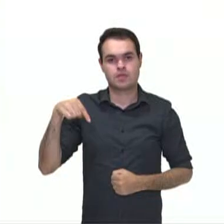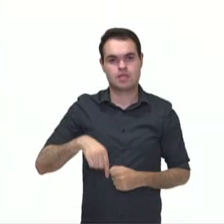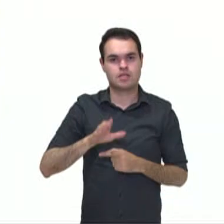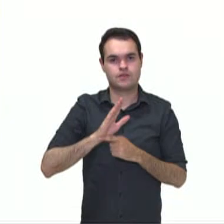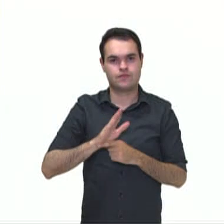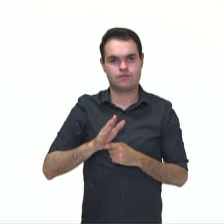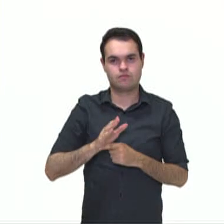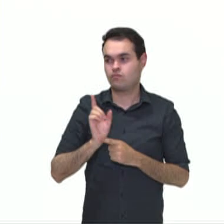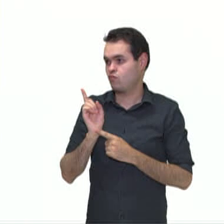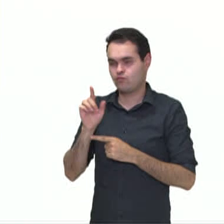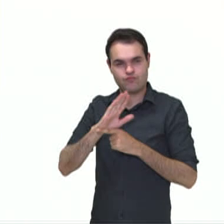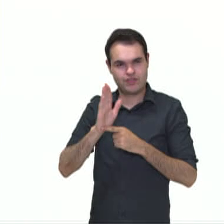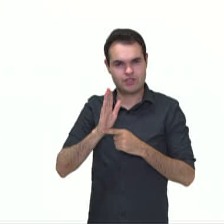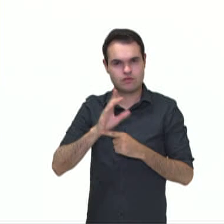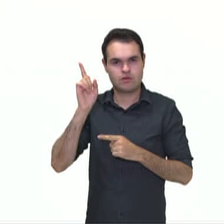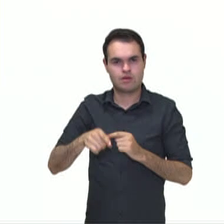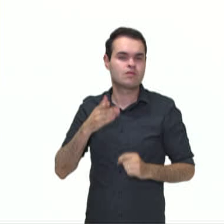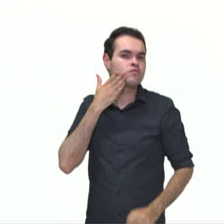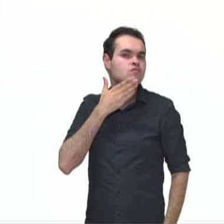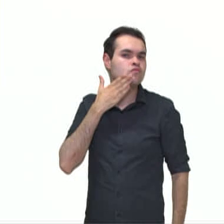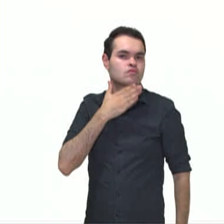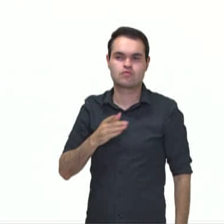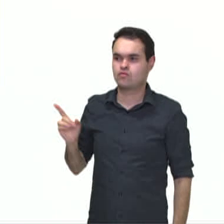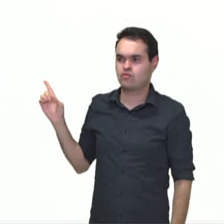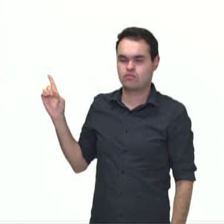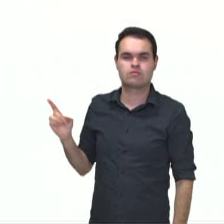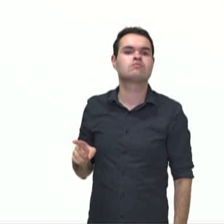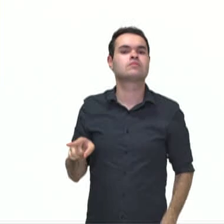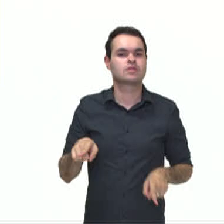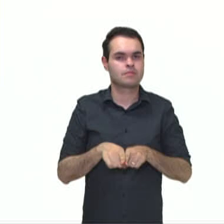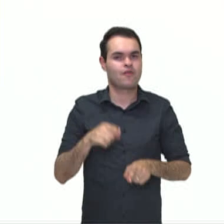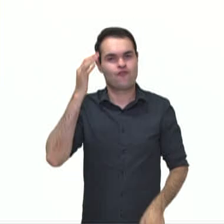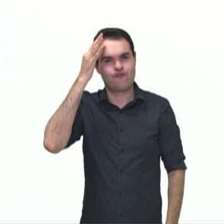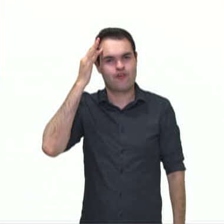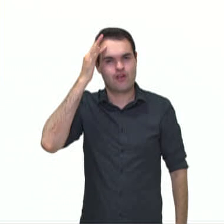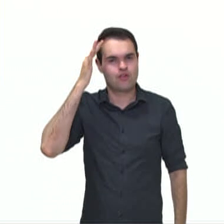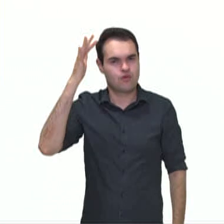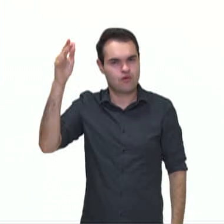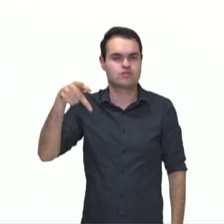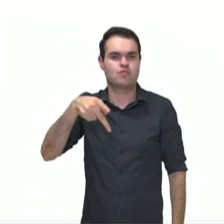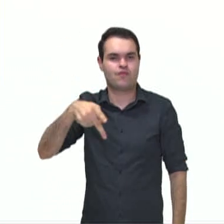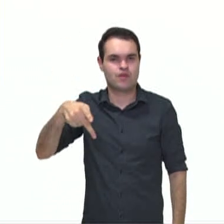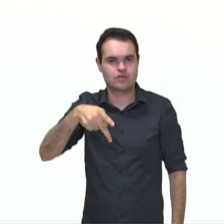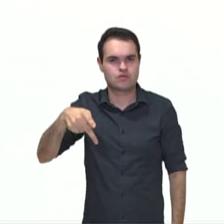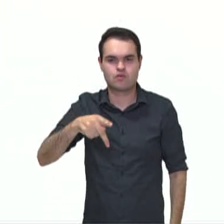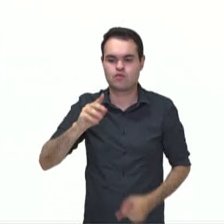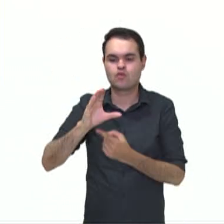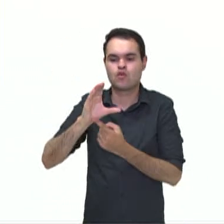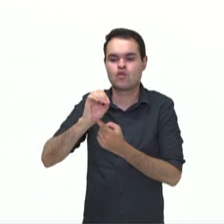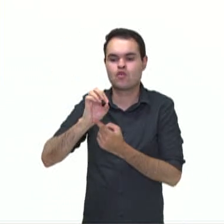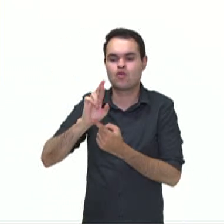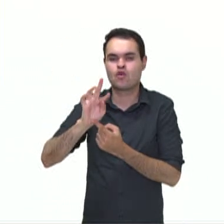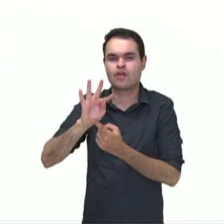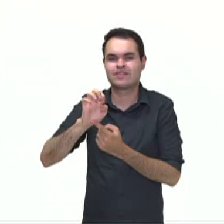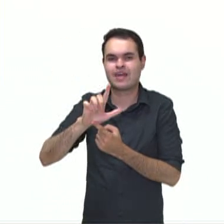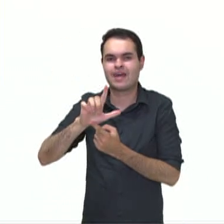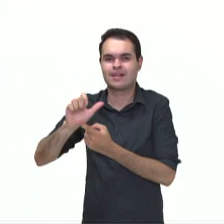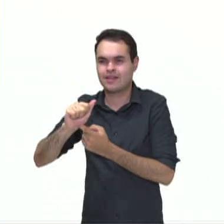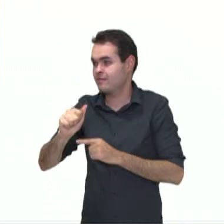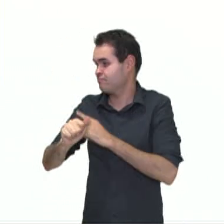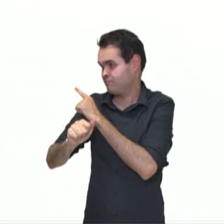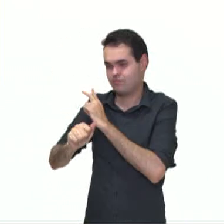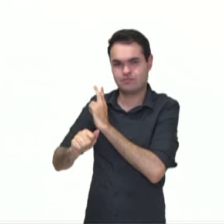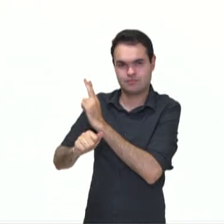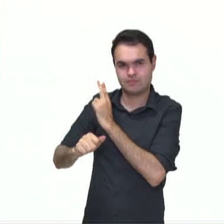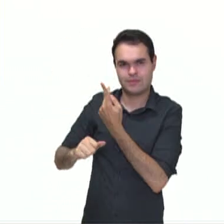podem ver um discurso desse orador, ele é um filósofo, o professor Mário Sérgio Cortella, e ele